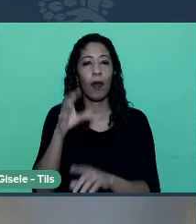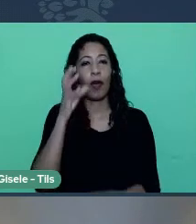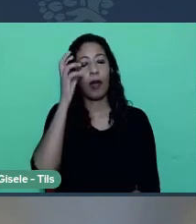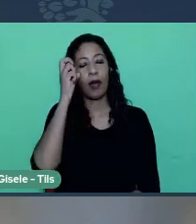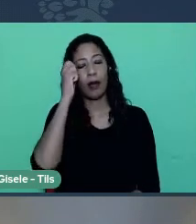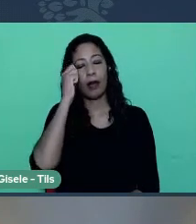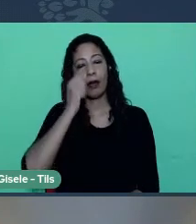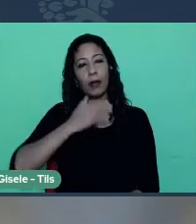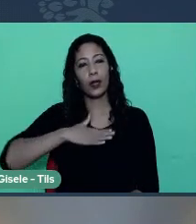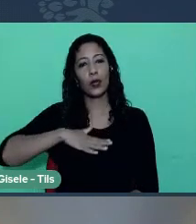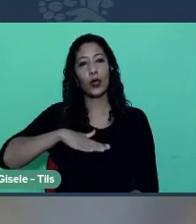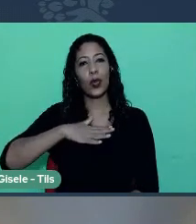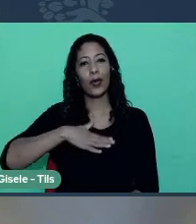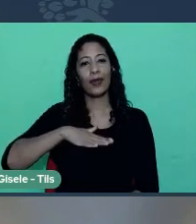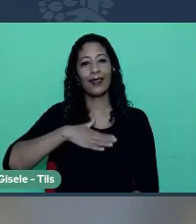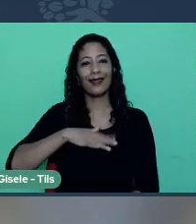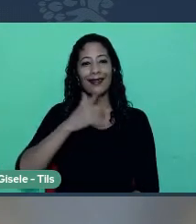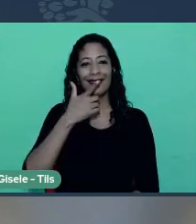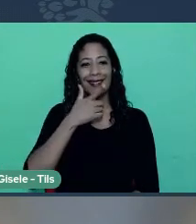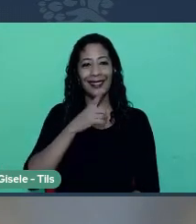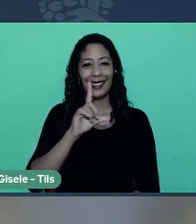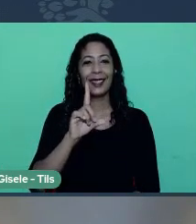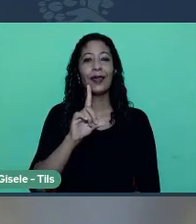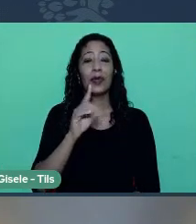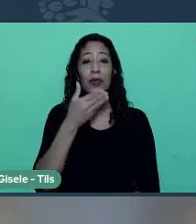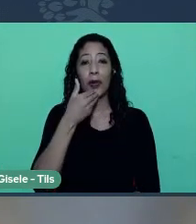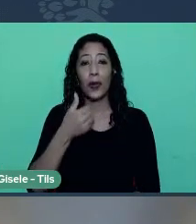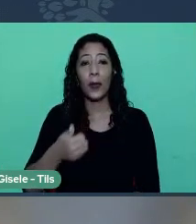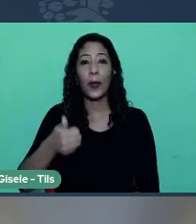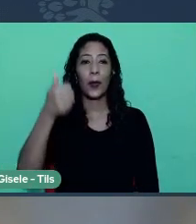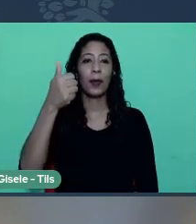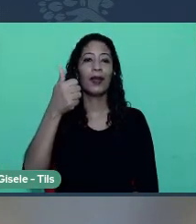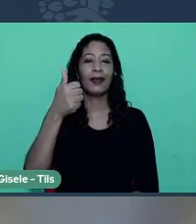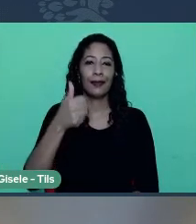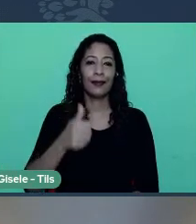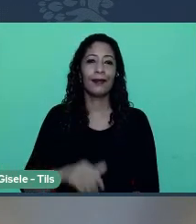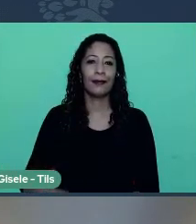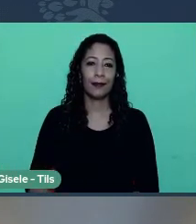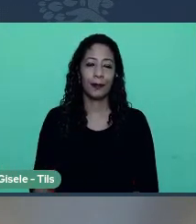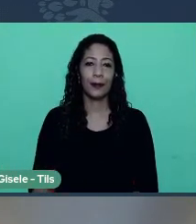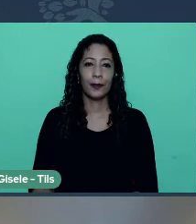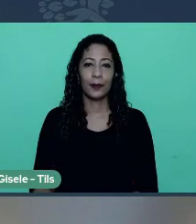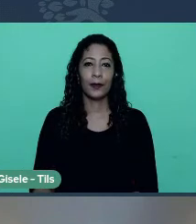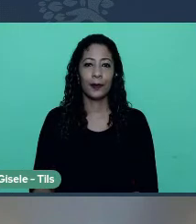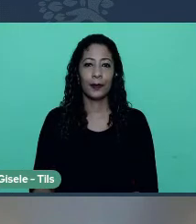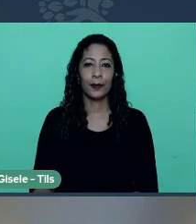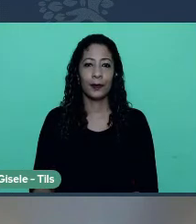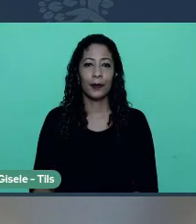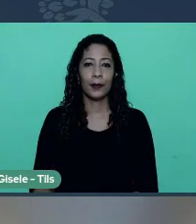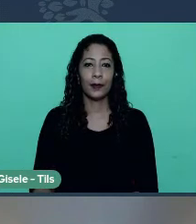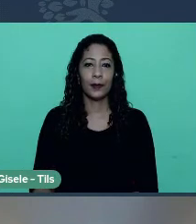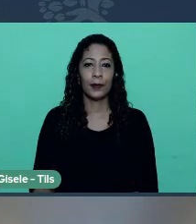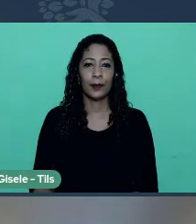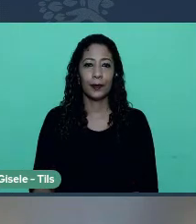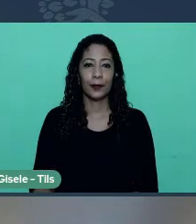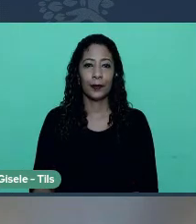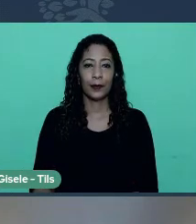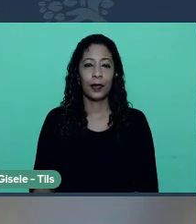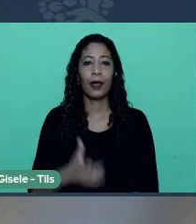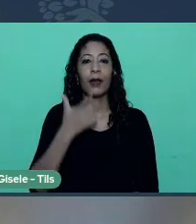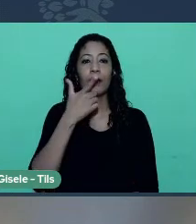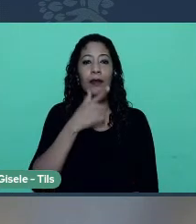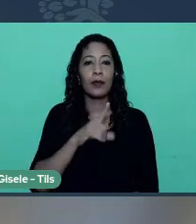Então, as pessoas tiveram uma melhora muito boa do sono, a ponto das pessoas voltarem a ter o sono